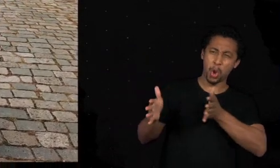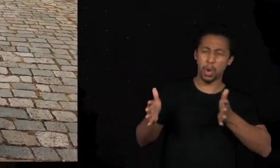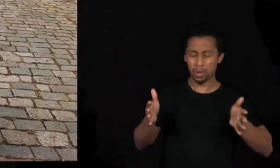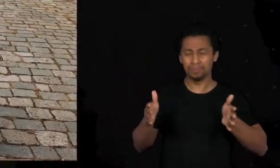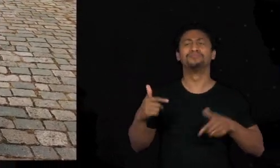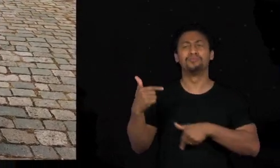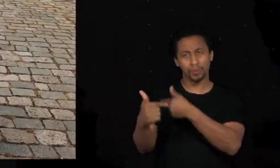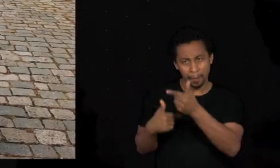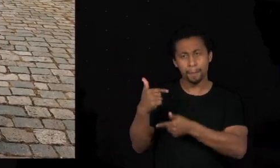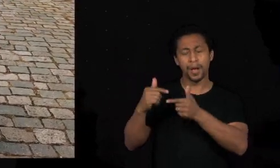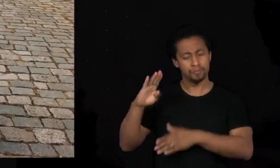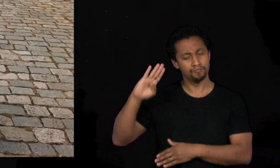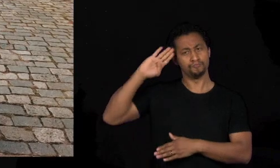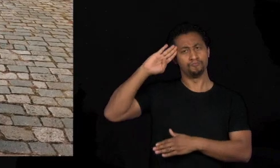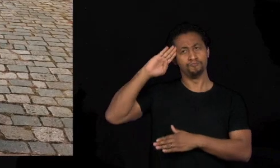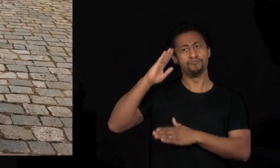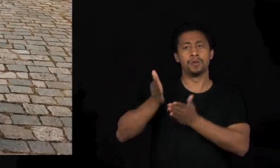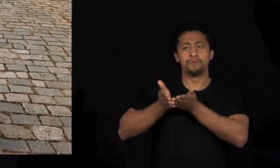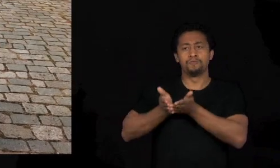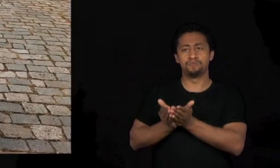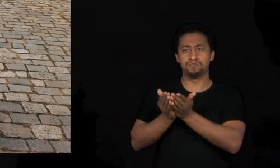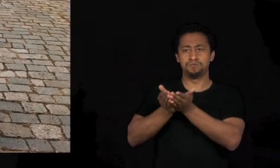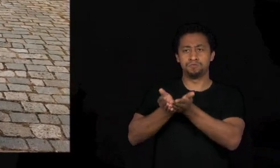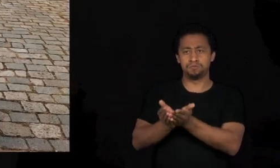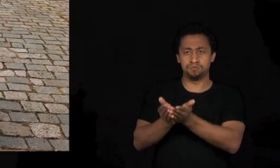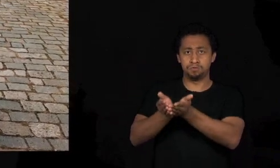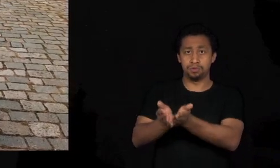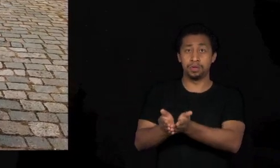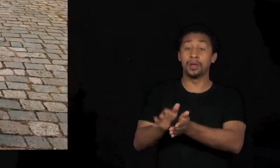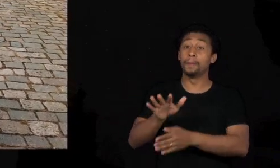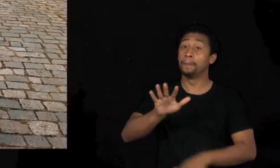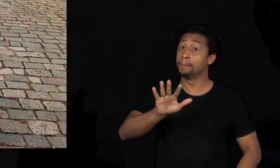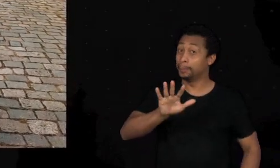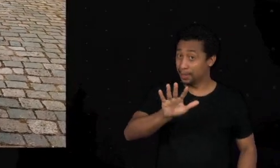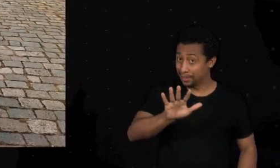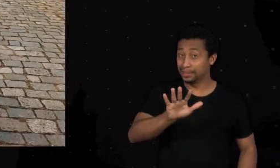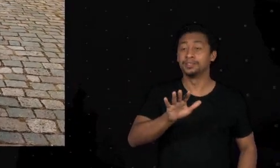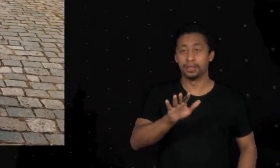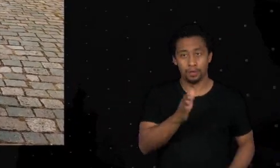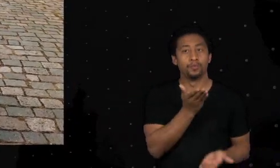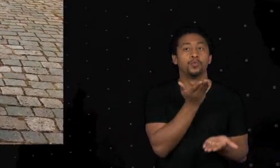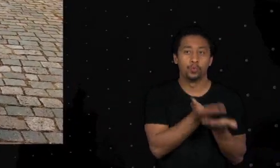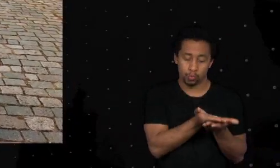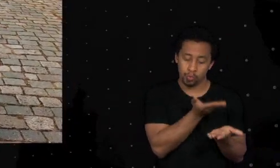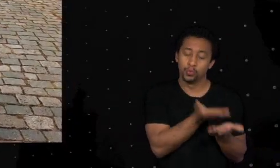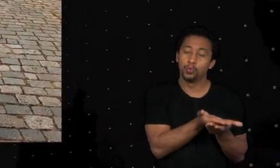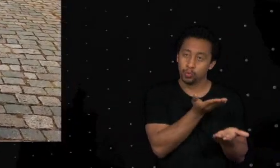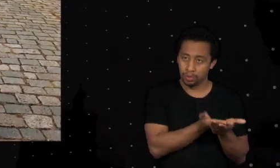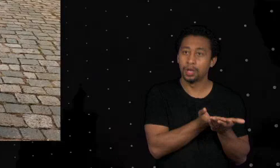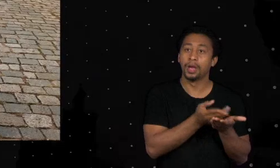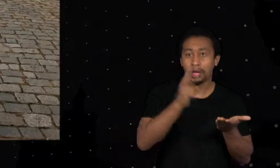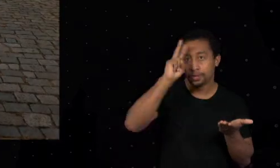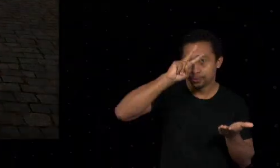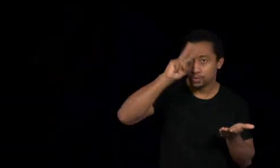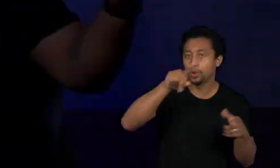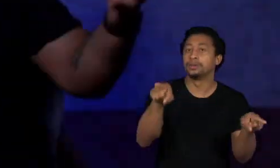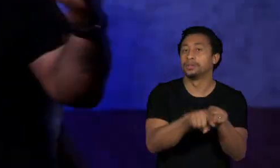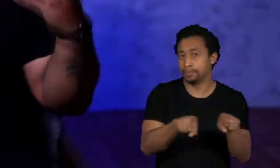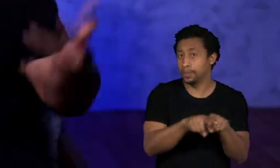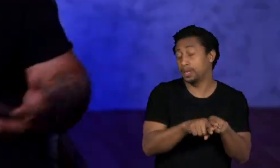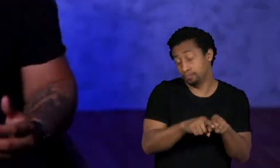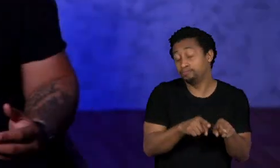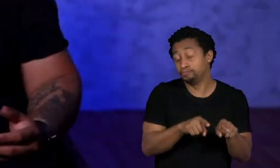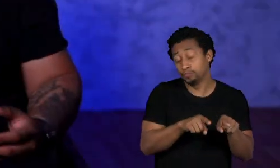né? Mas ao mesmo tempo que eu era militar, eu fui fazer graduação em História, que minha mãe é professora de História. Enquanto